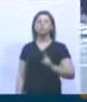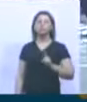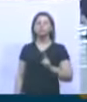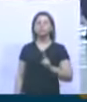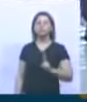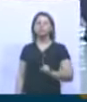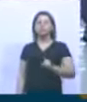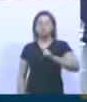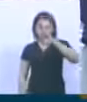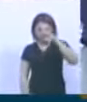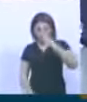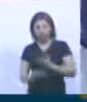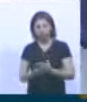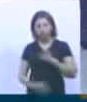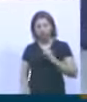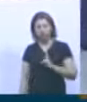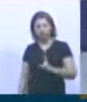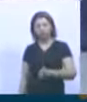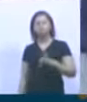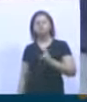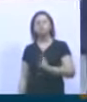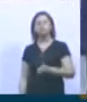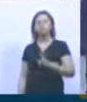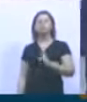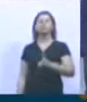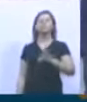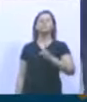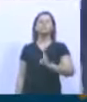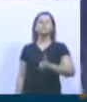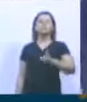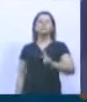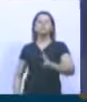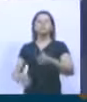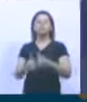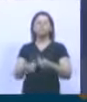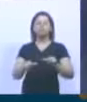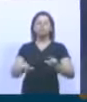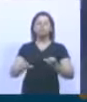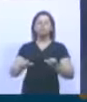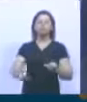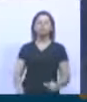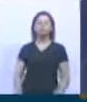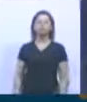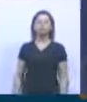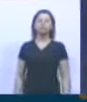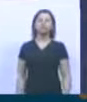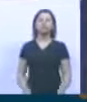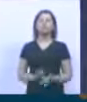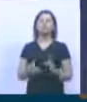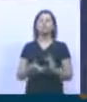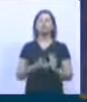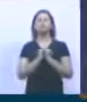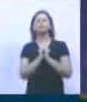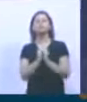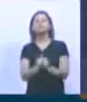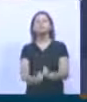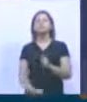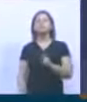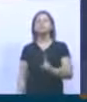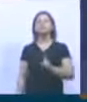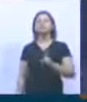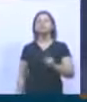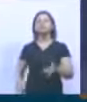creia que pra sempre. E creia que pra sempre. Para os infernos tremerem, proclame.